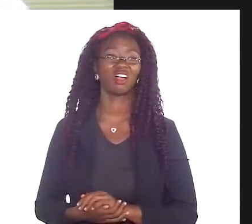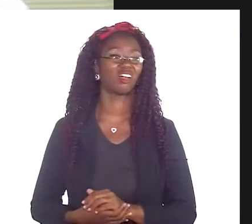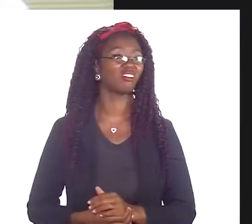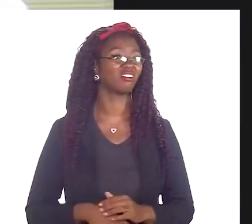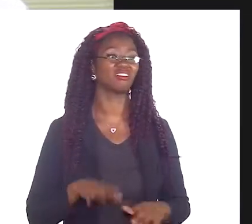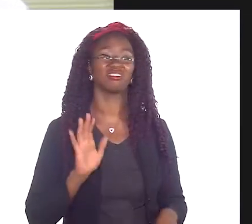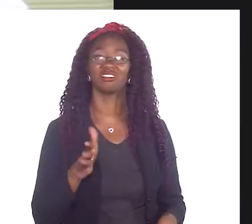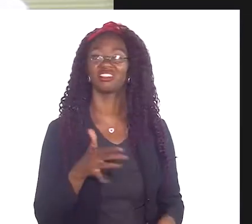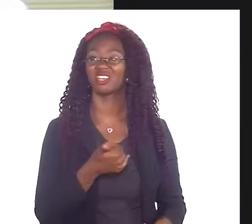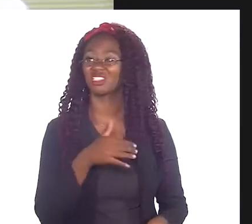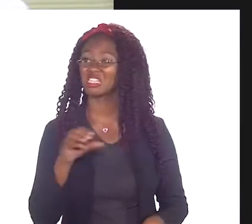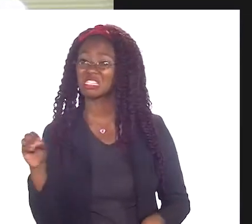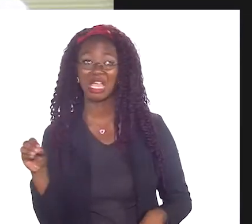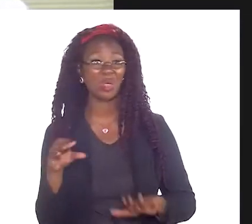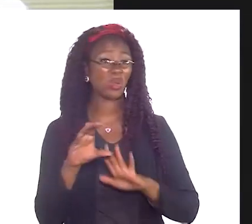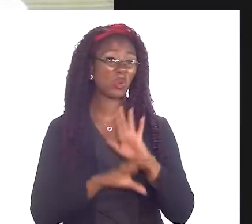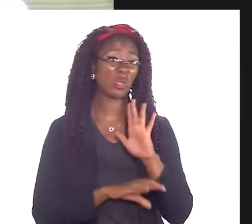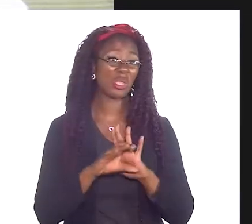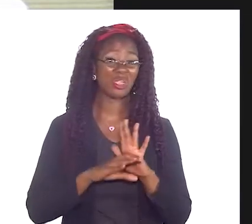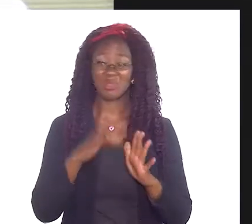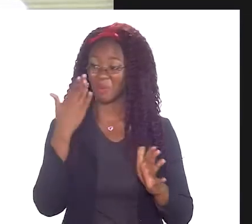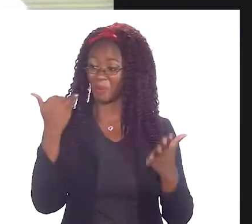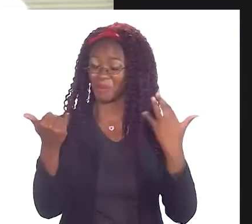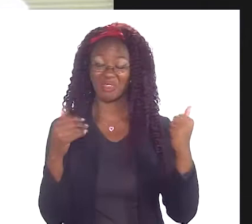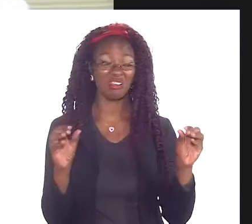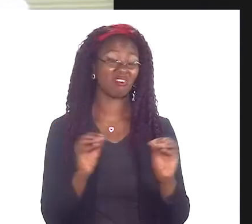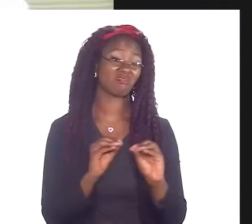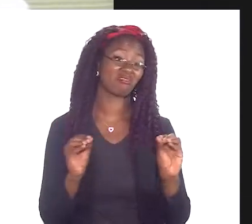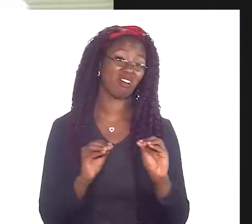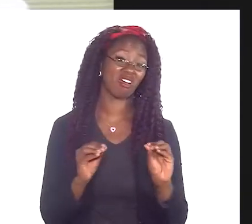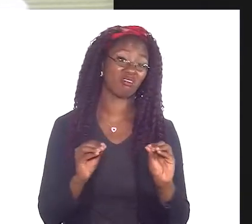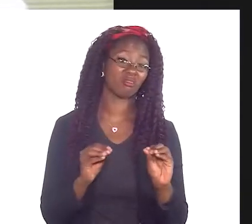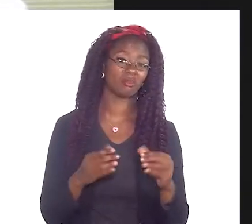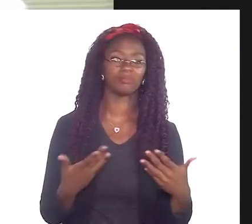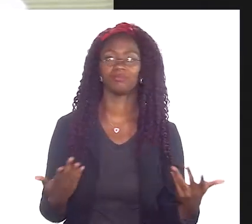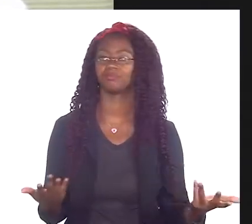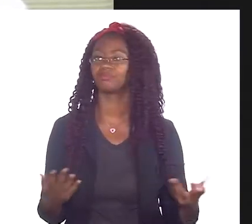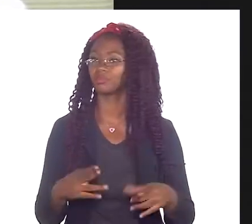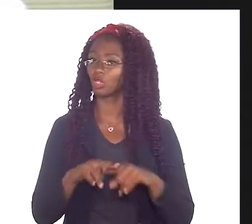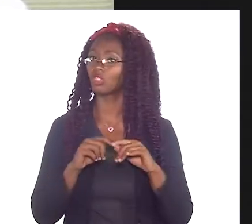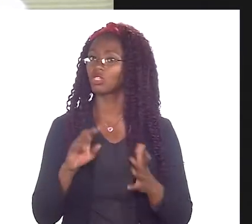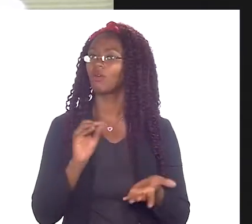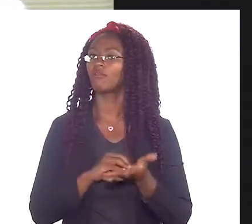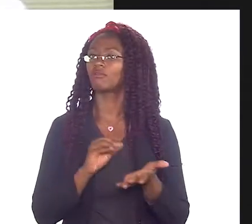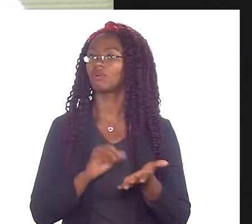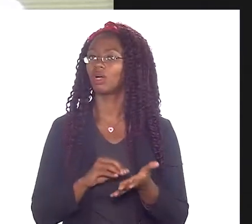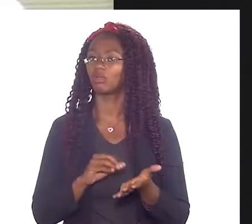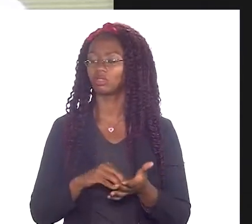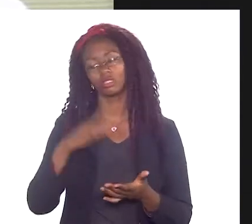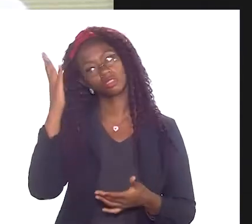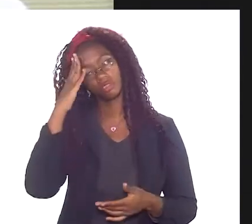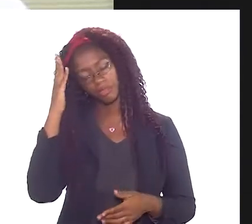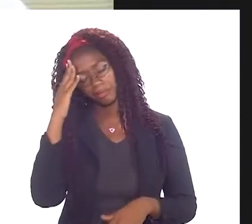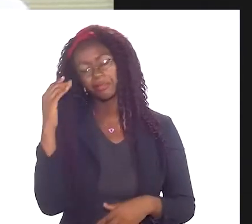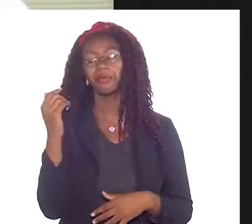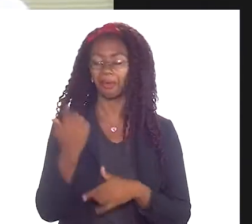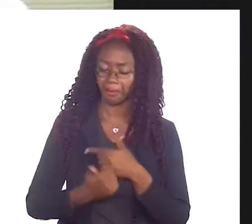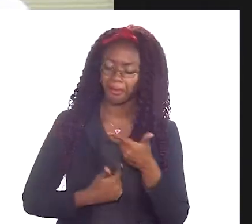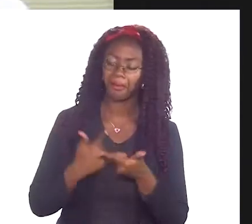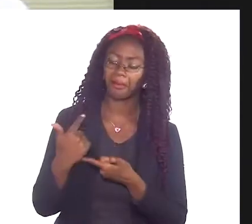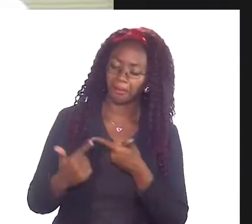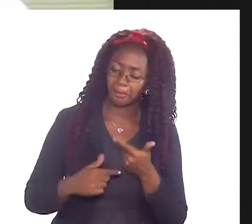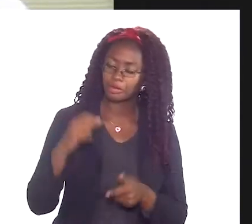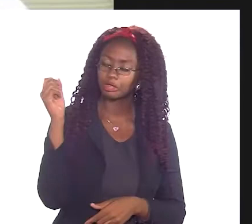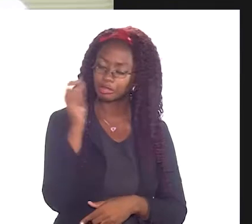mandei 100, 200 currículos e ninguém me chama. Exatamente por isso, falta a customização. Dá muito mais trabalho